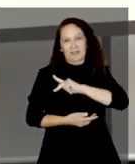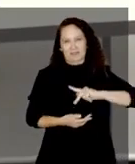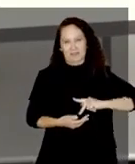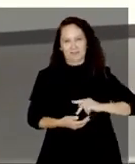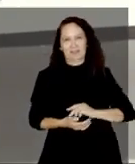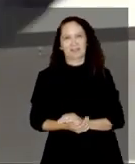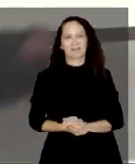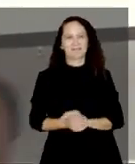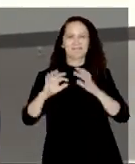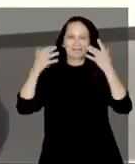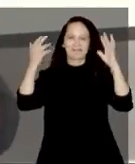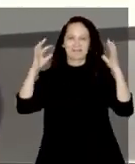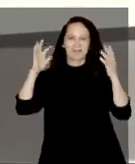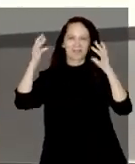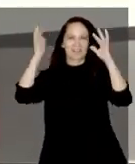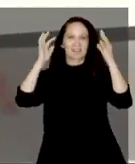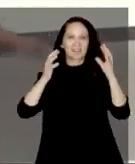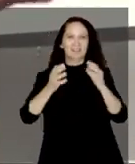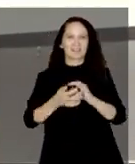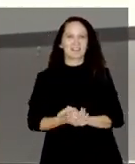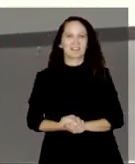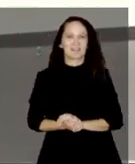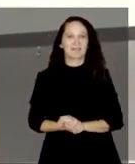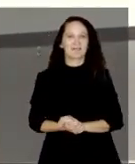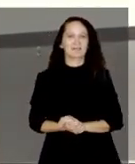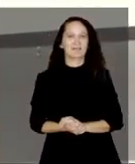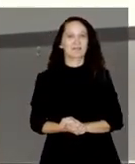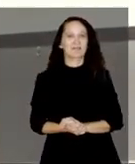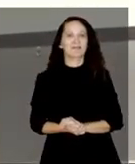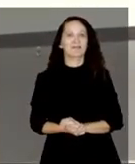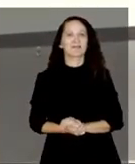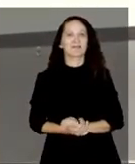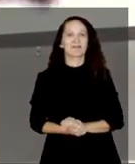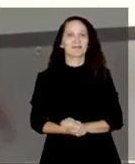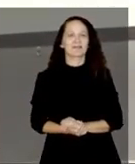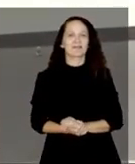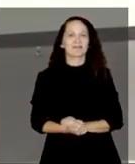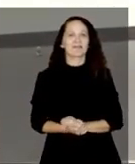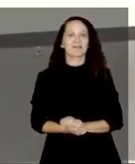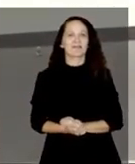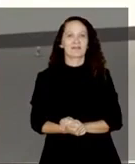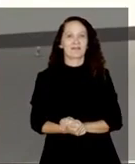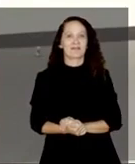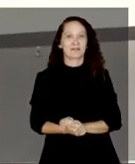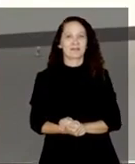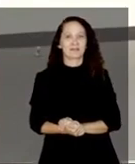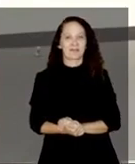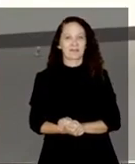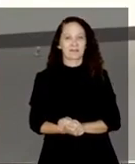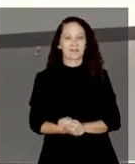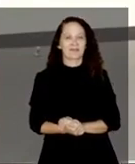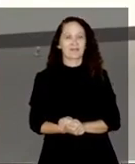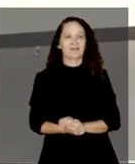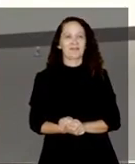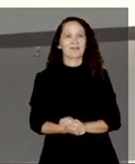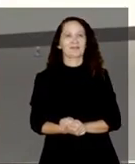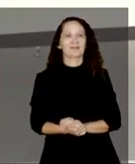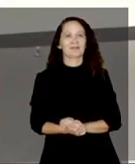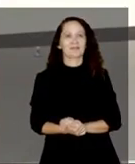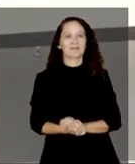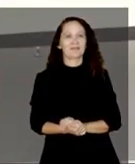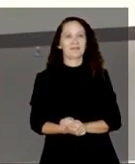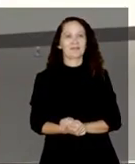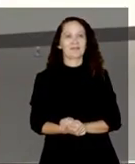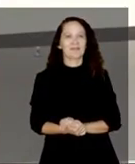no final, lá para o final das falas, mas como eu sei que ele tem compromisso, eu quero chamar aqui.